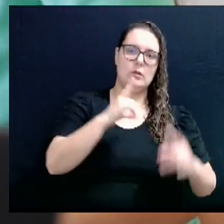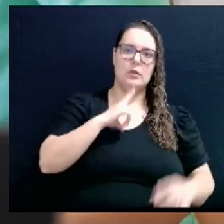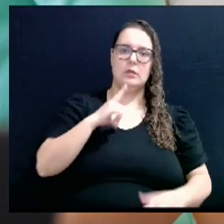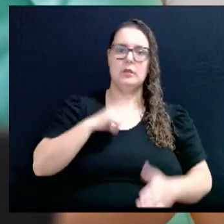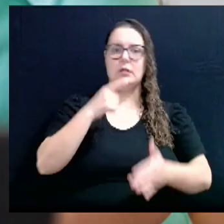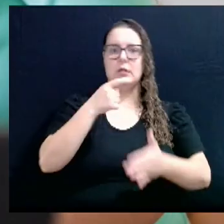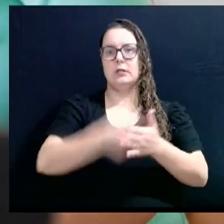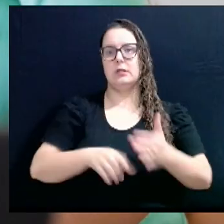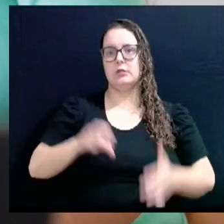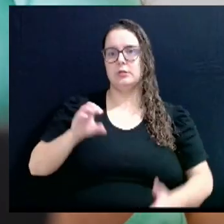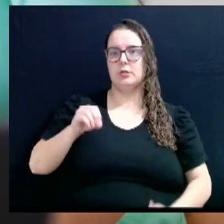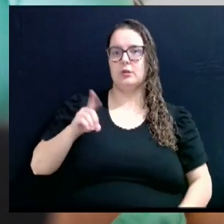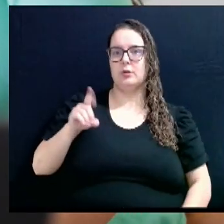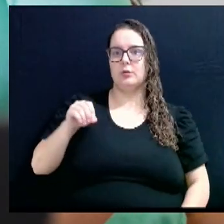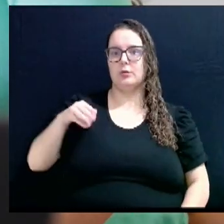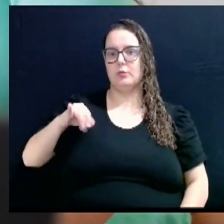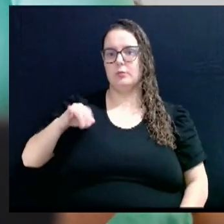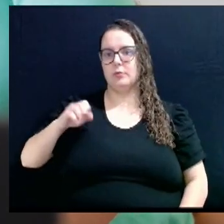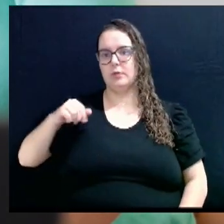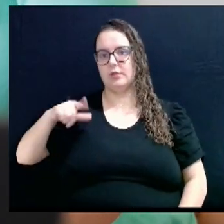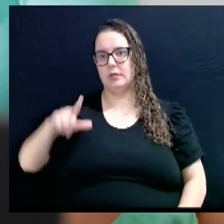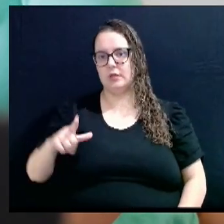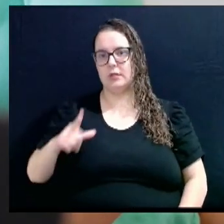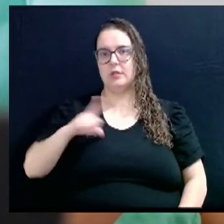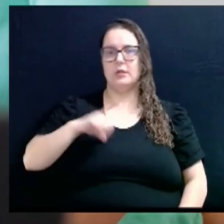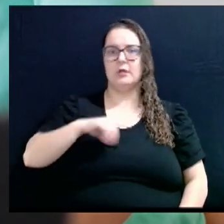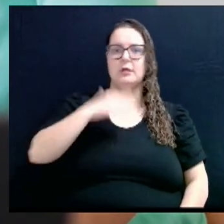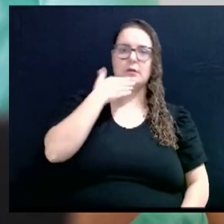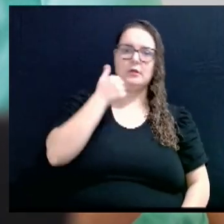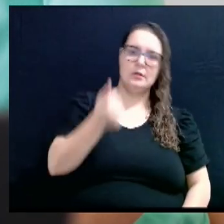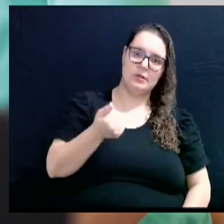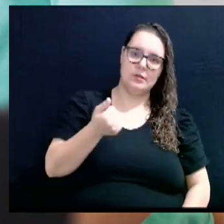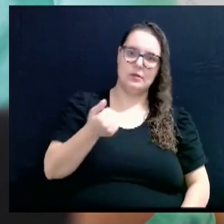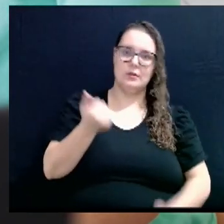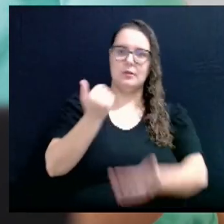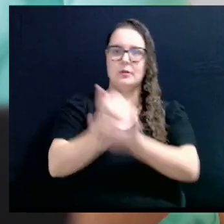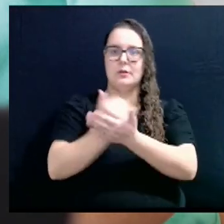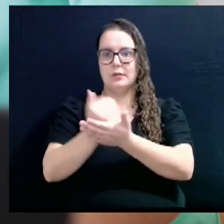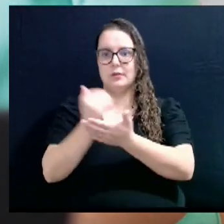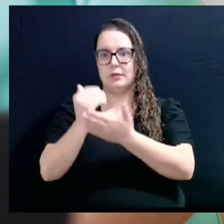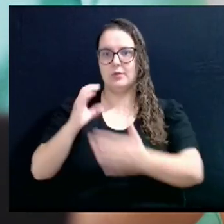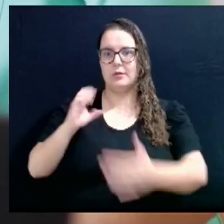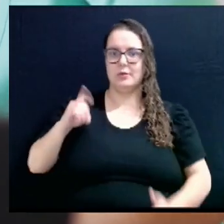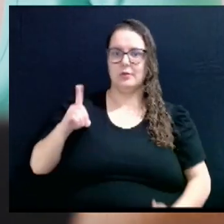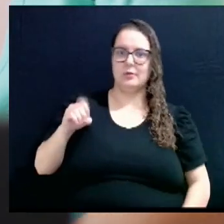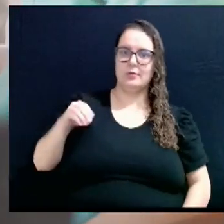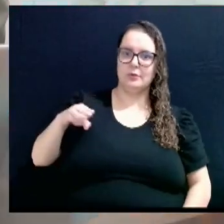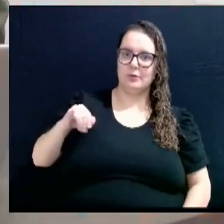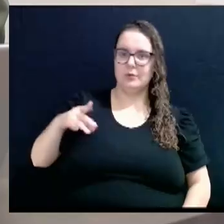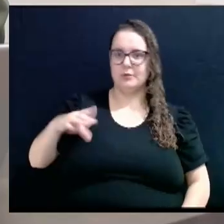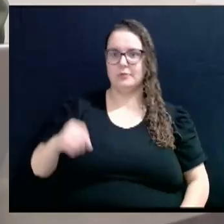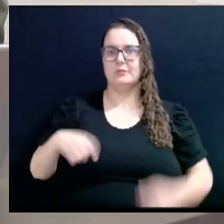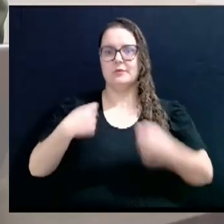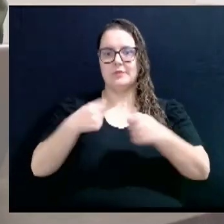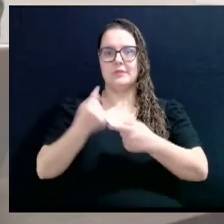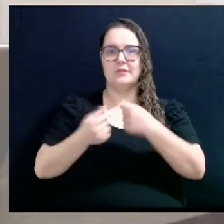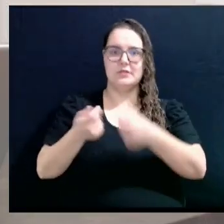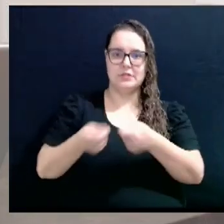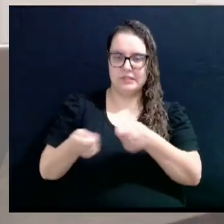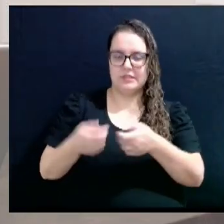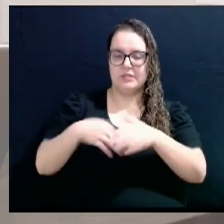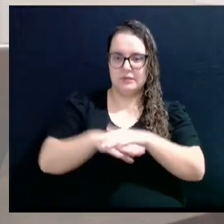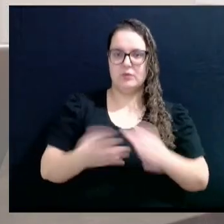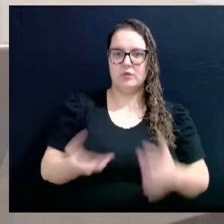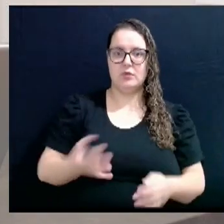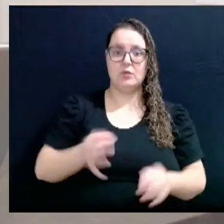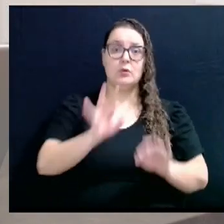condominial, né, tem melhorias que é rateado entre os condôminos, então ela tem que ter essa reserva. E o que esse planejamento orçamentário tem